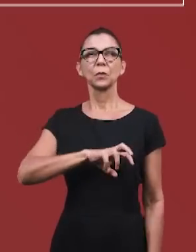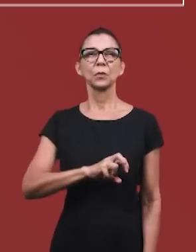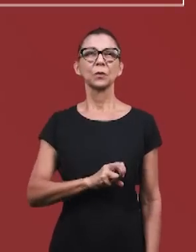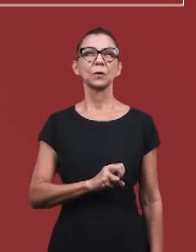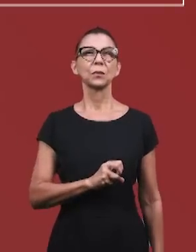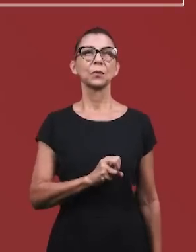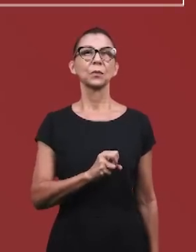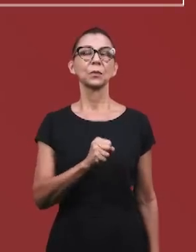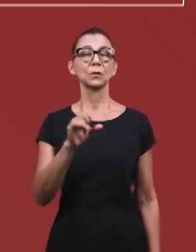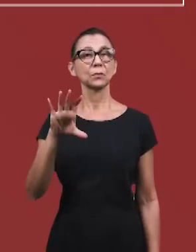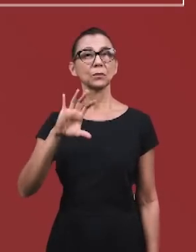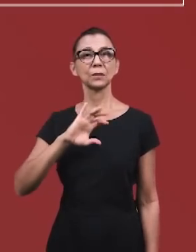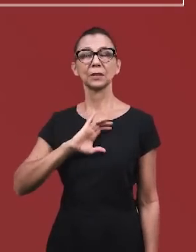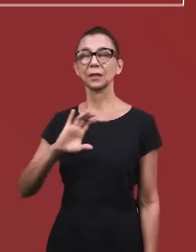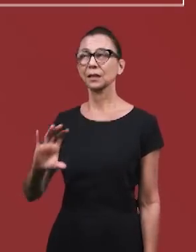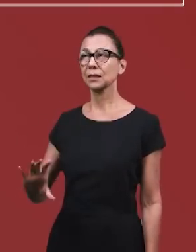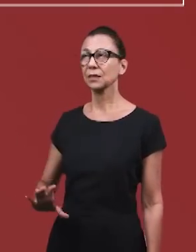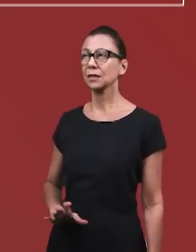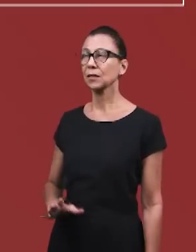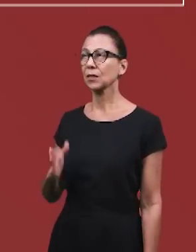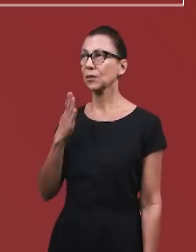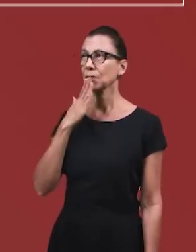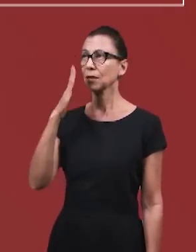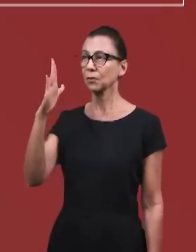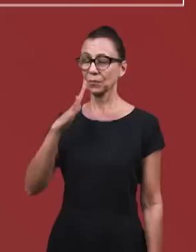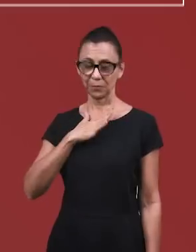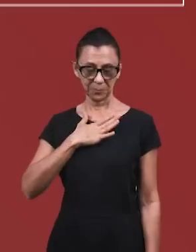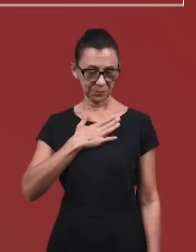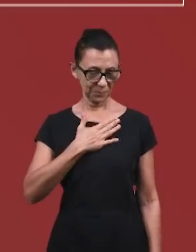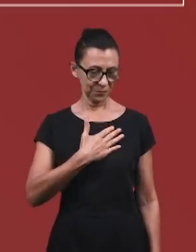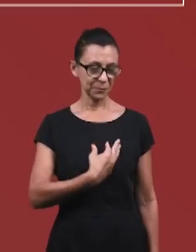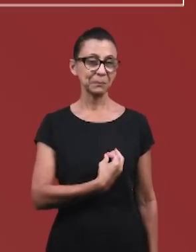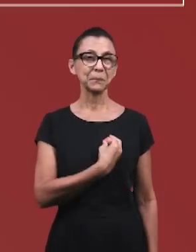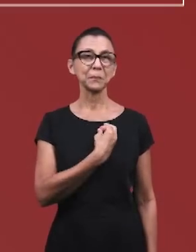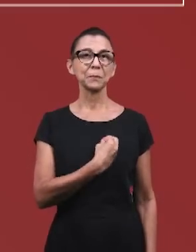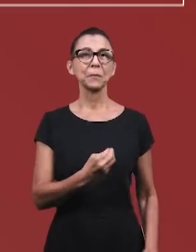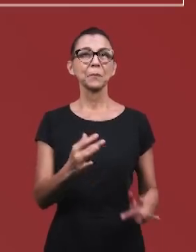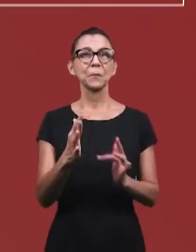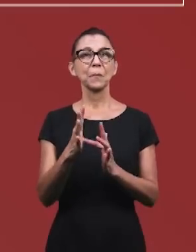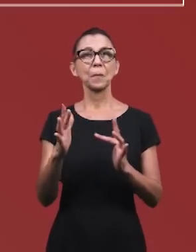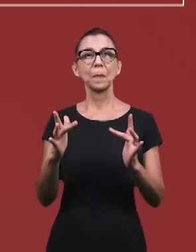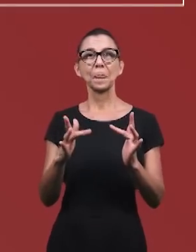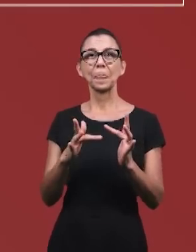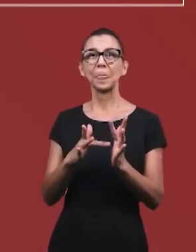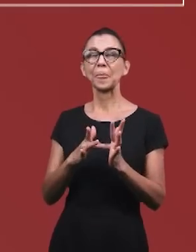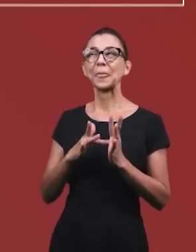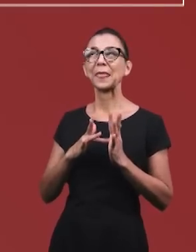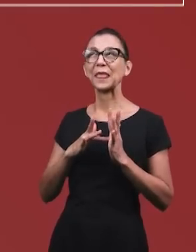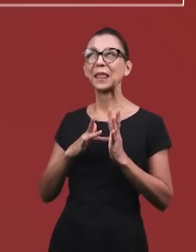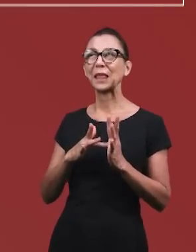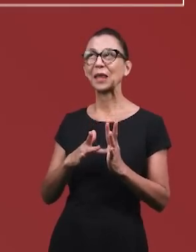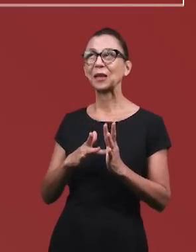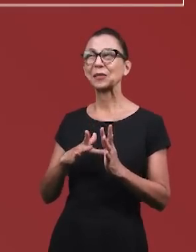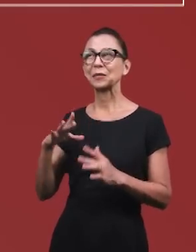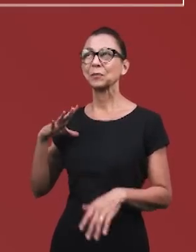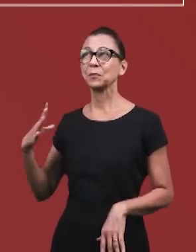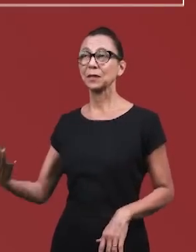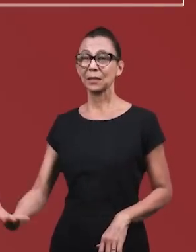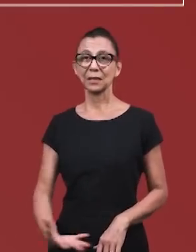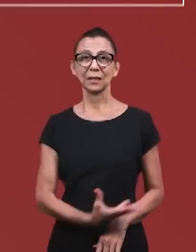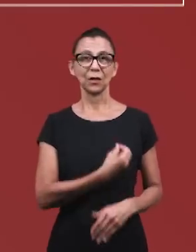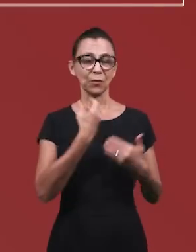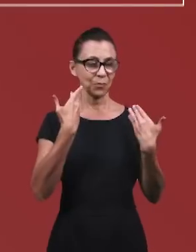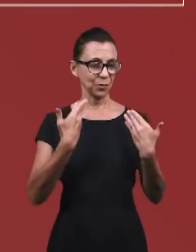que Cristo tem por mim. Jesus achou-me,